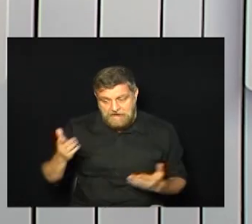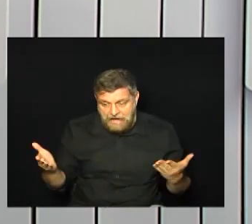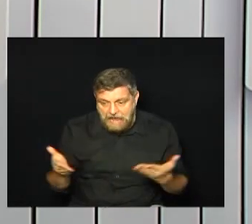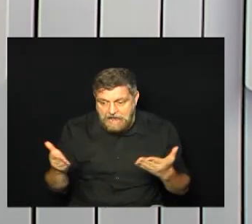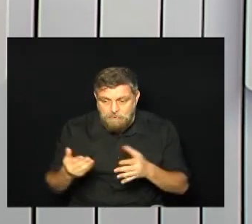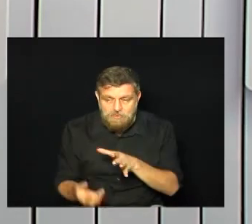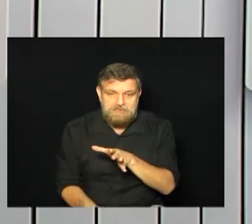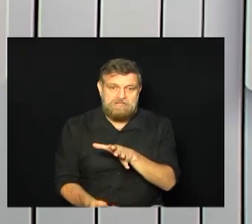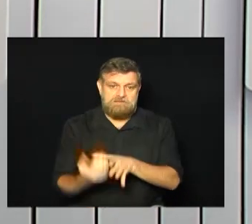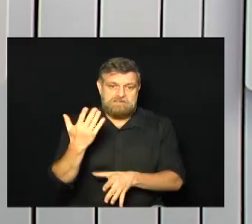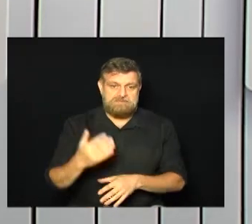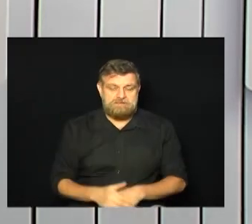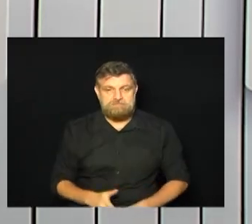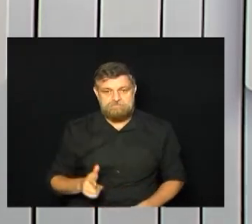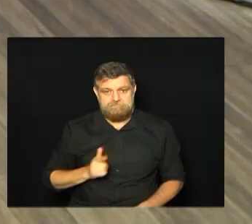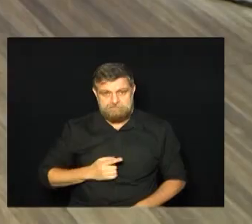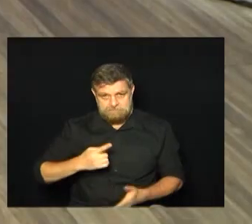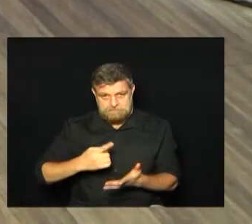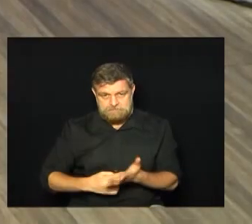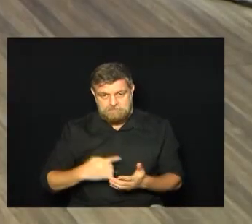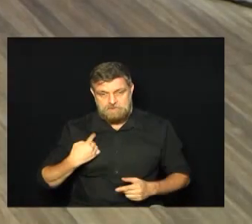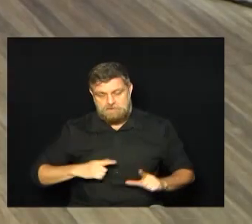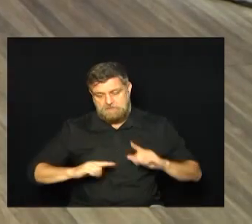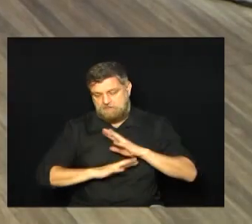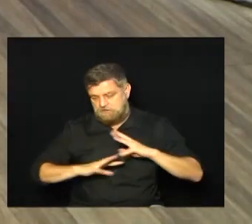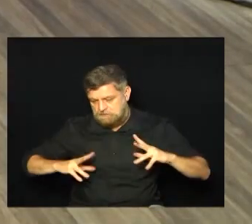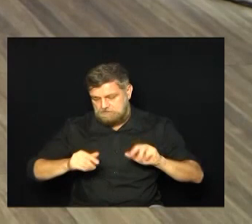acontecendo neste momento, tá certo? O nosso Câmara